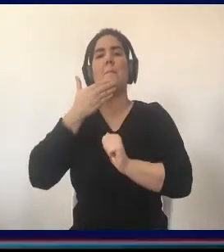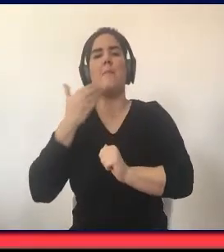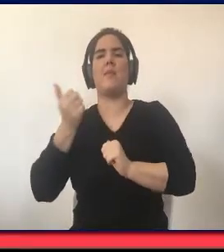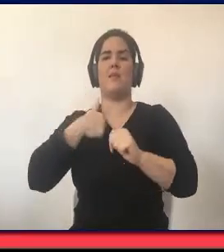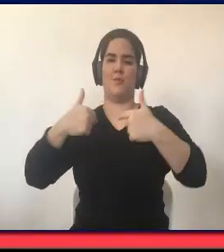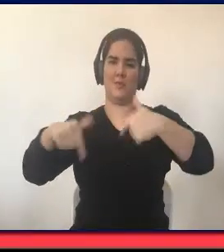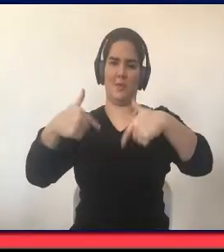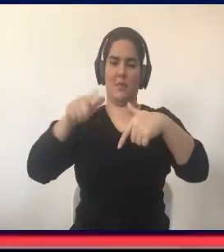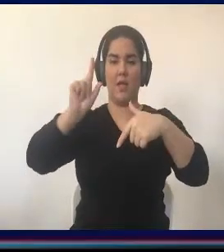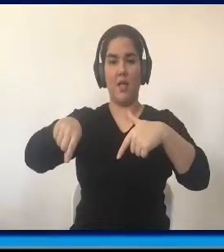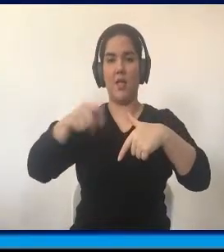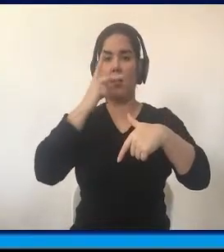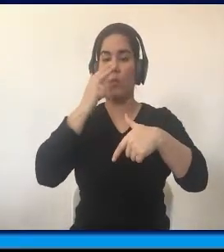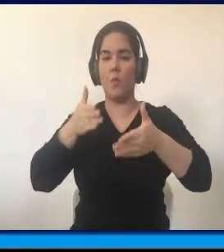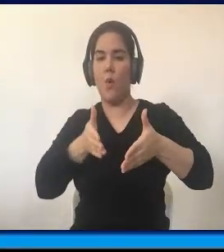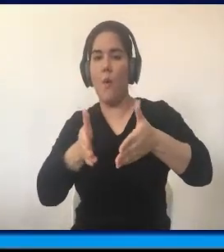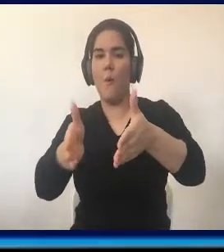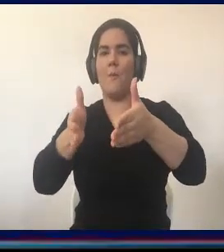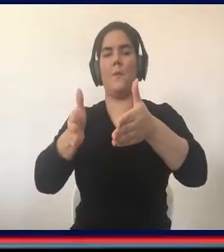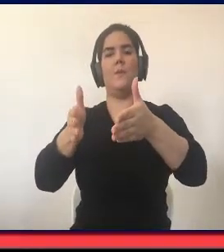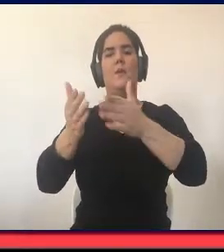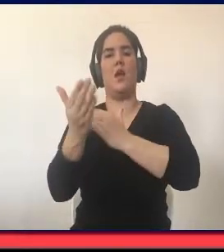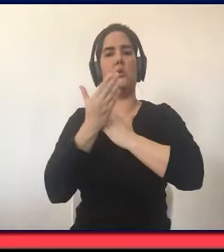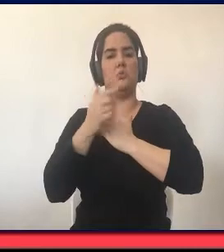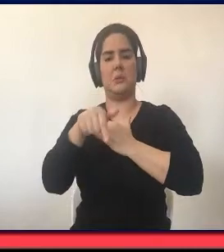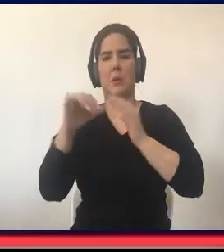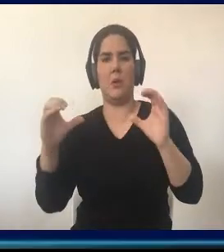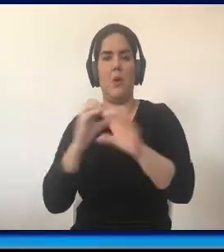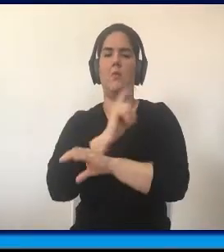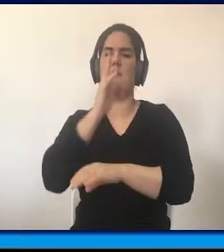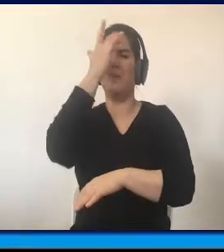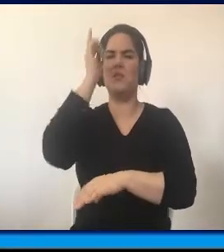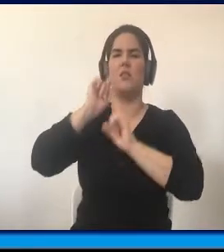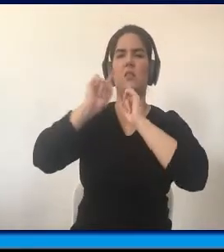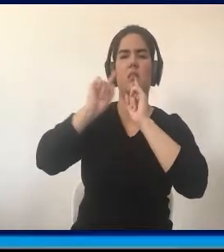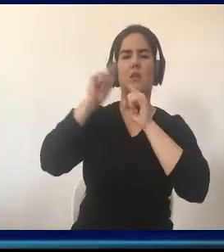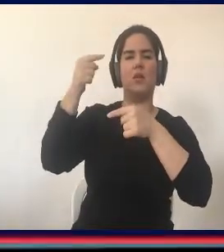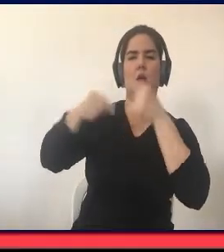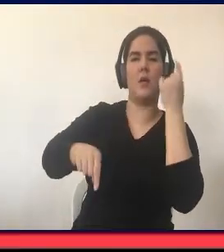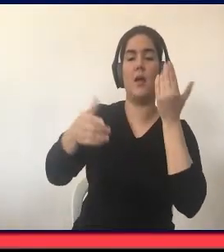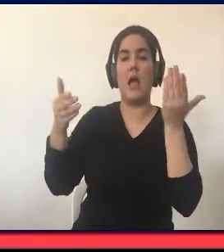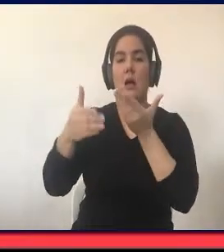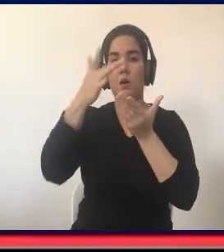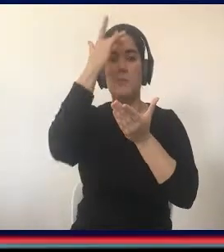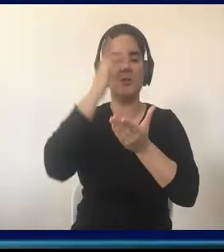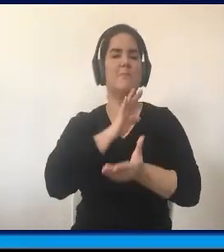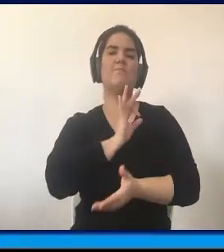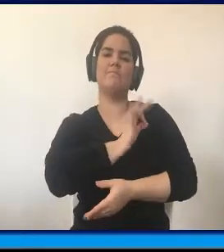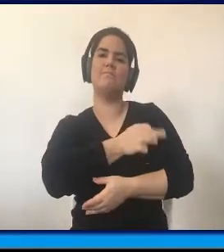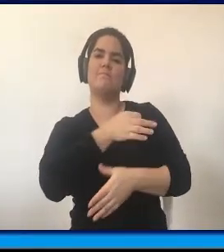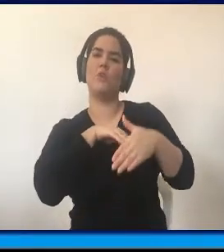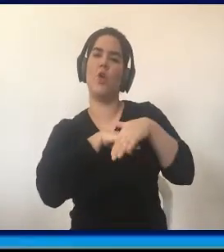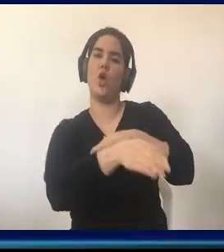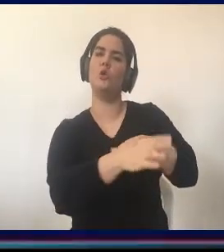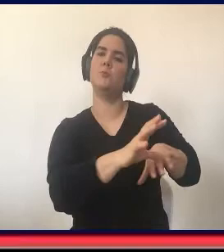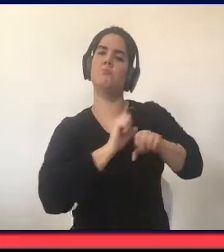não é um fim. Eu fui bastante apedrejado e agora o pessoal, tecnicamente na prática, está utilizando esse conceito teórico. E aí, quando a